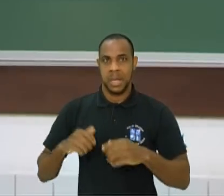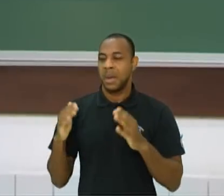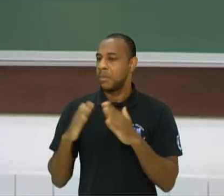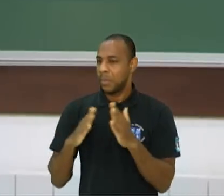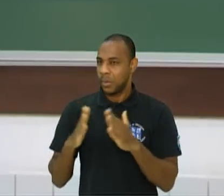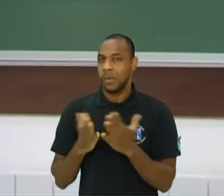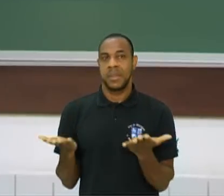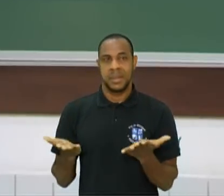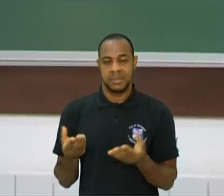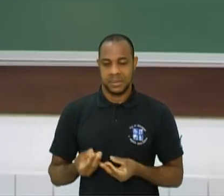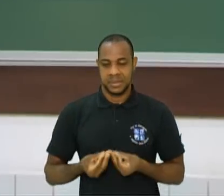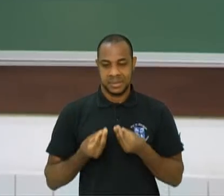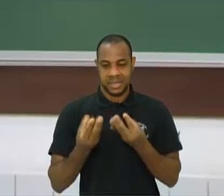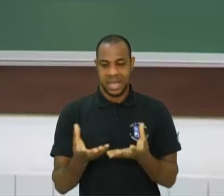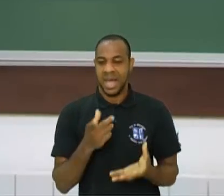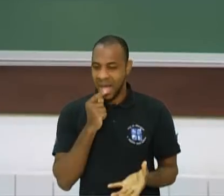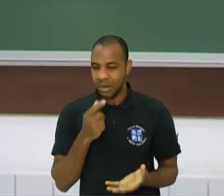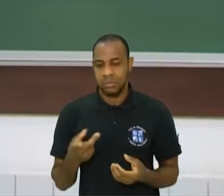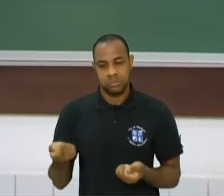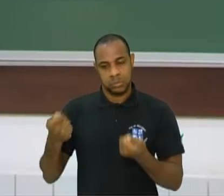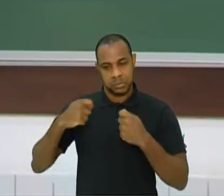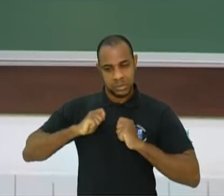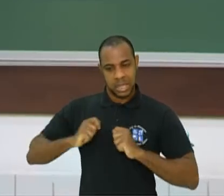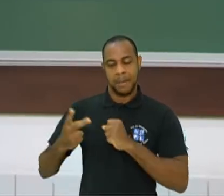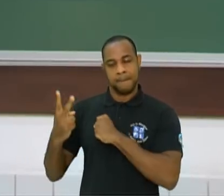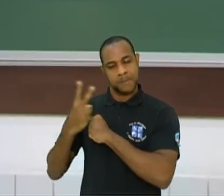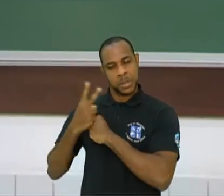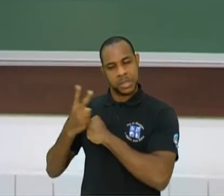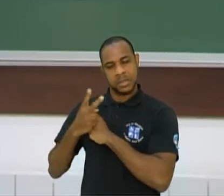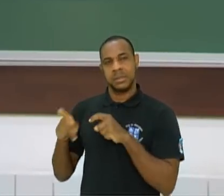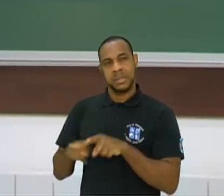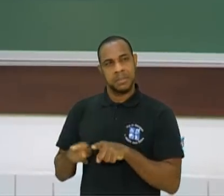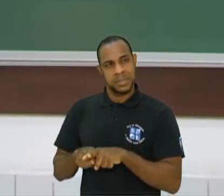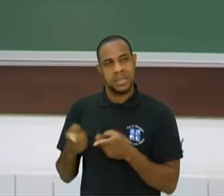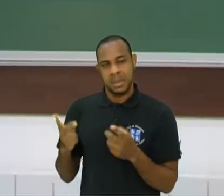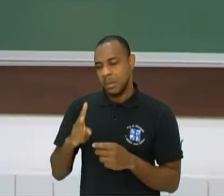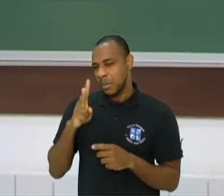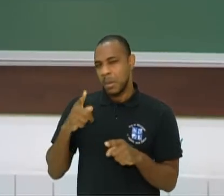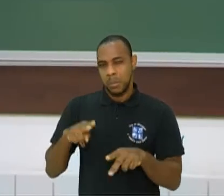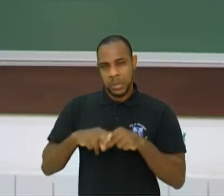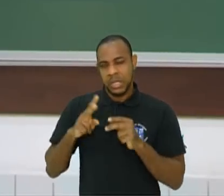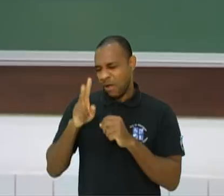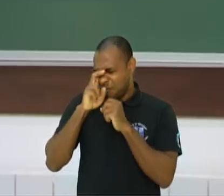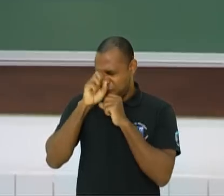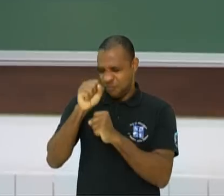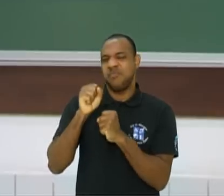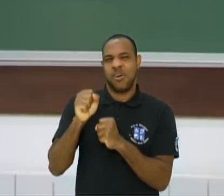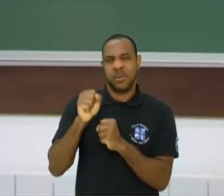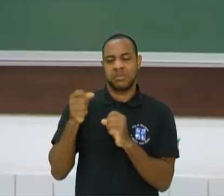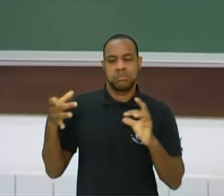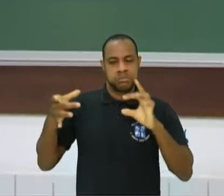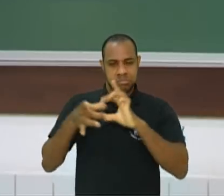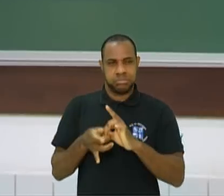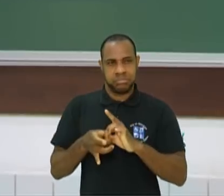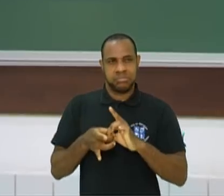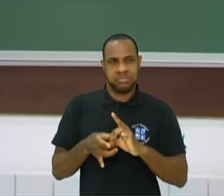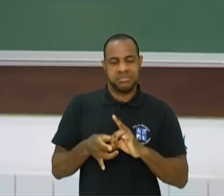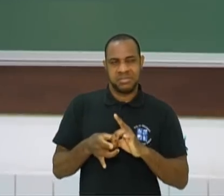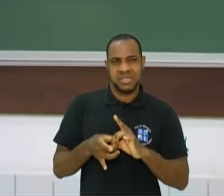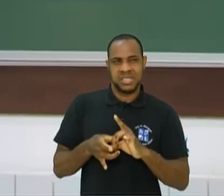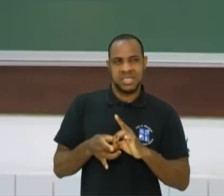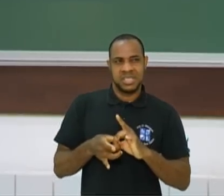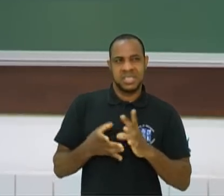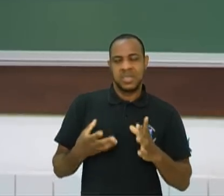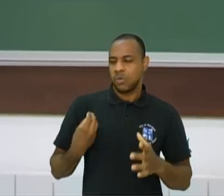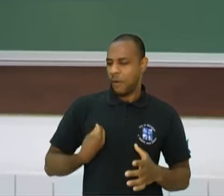de ela dar a água, ela também dá a proteção, né? Então, por isso essa forte ligação com espiritualidade,